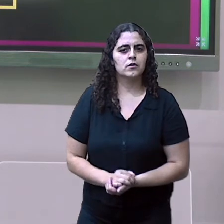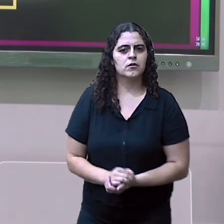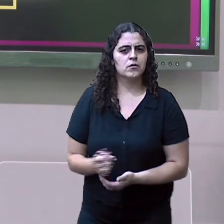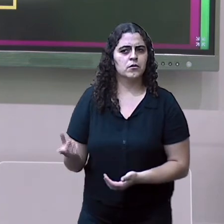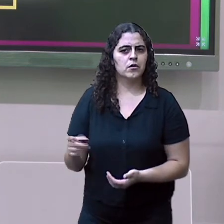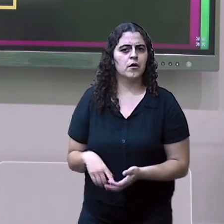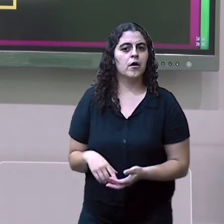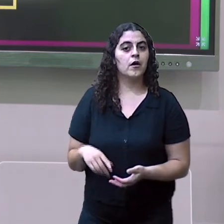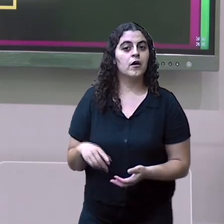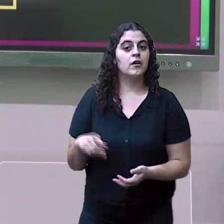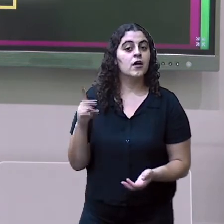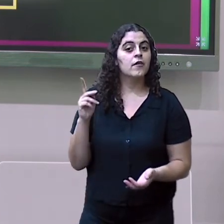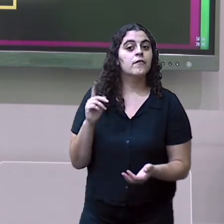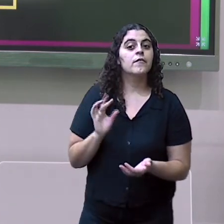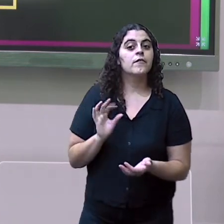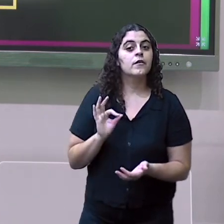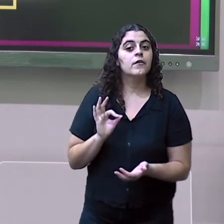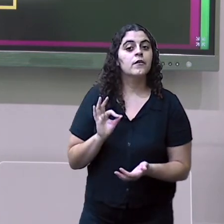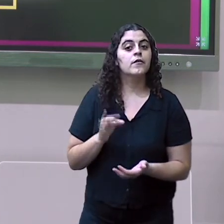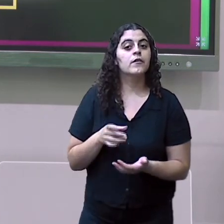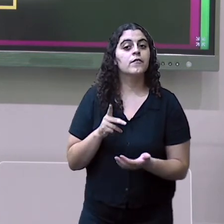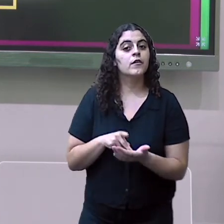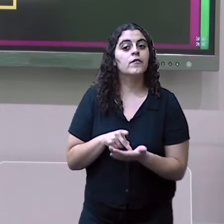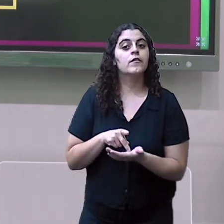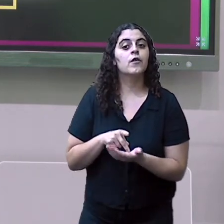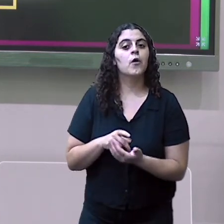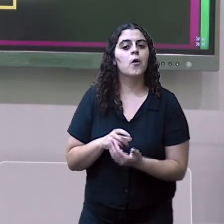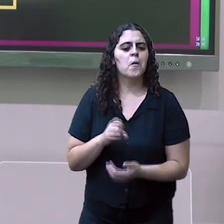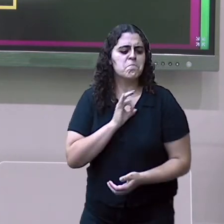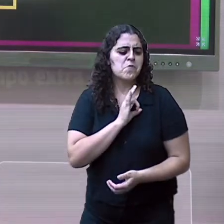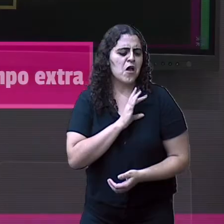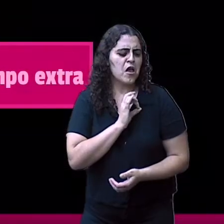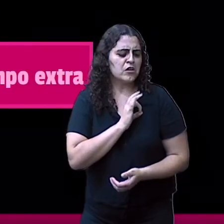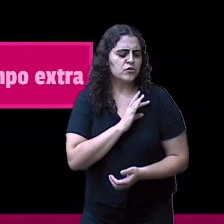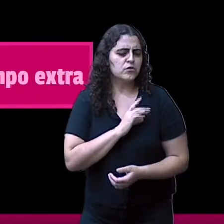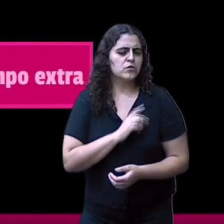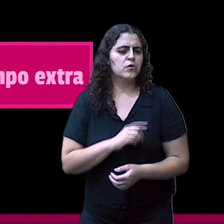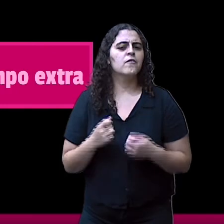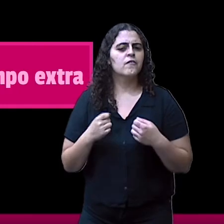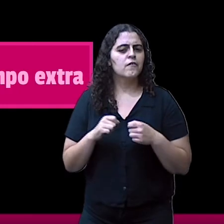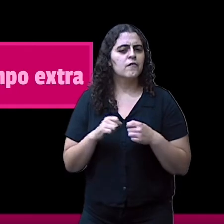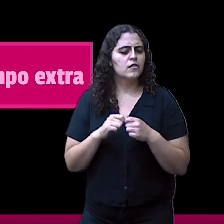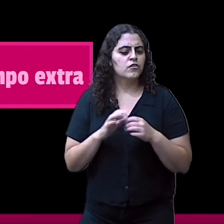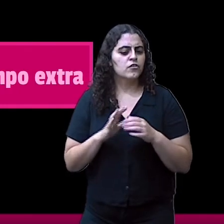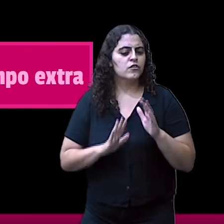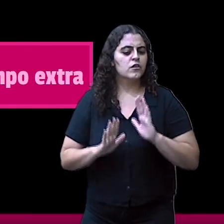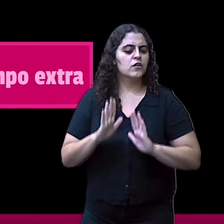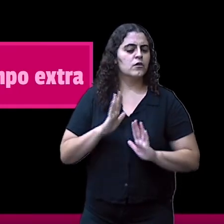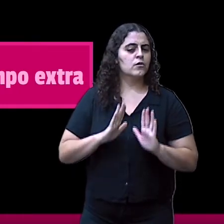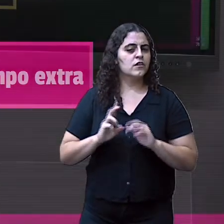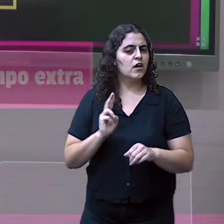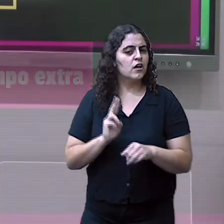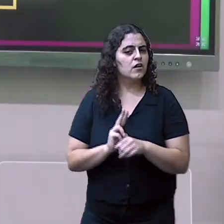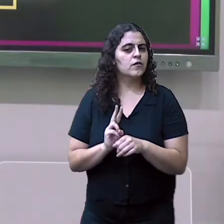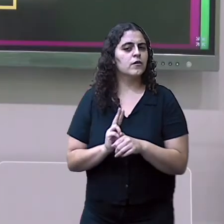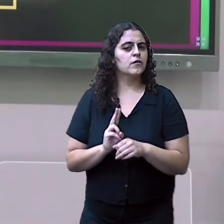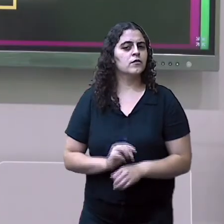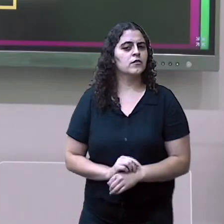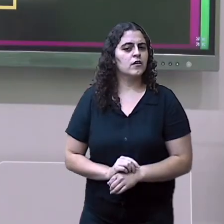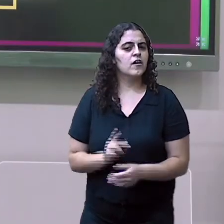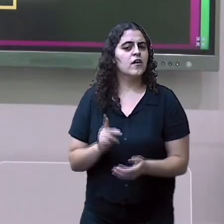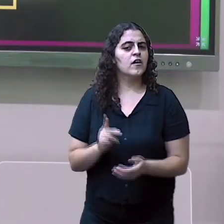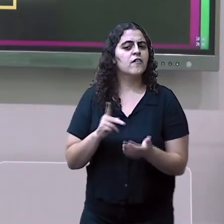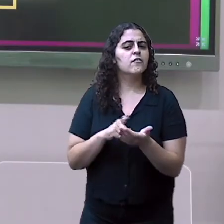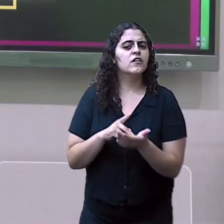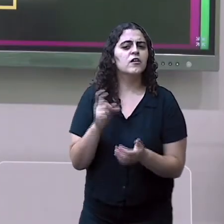Não é uma pergunta, é uma afirmativa. O medo pode nos proteger. O medo pode nos proteger?